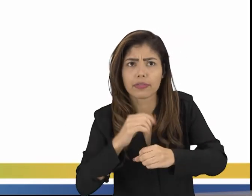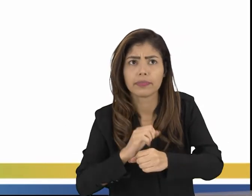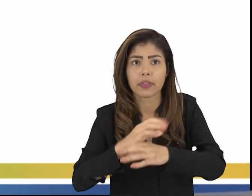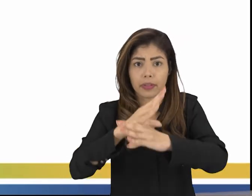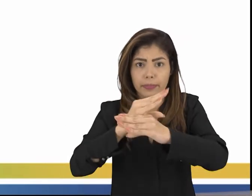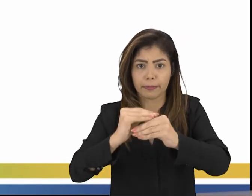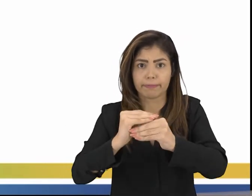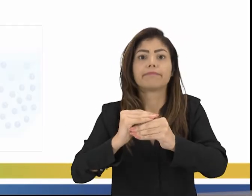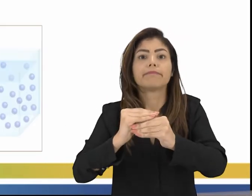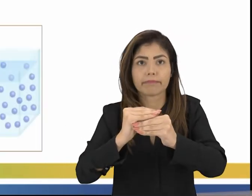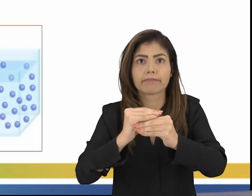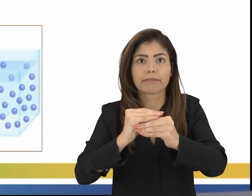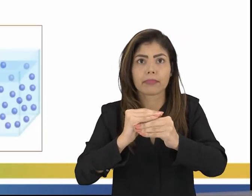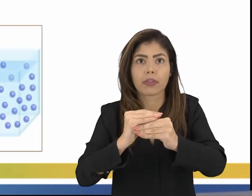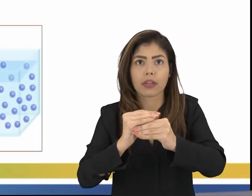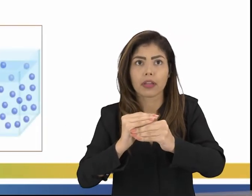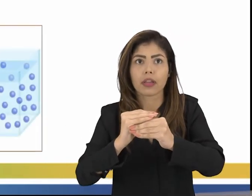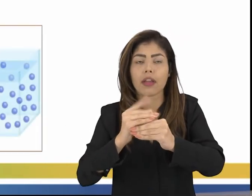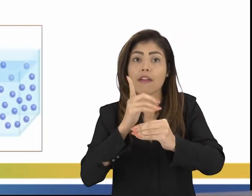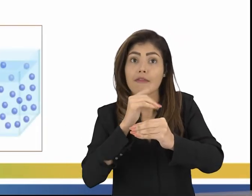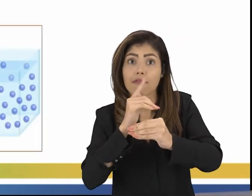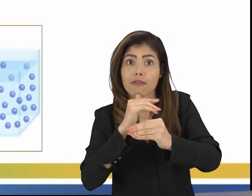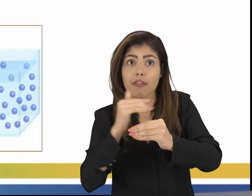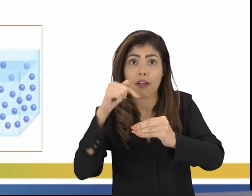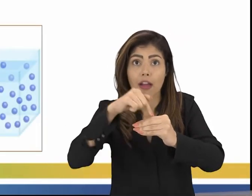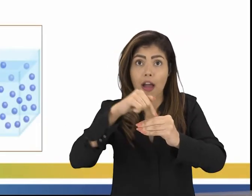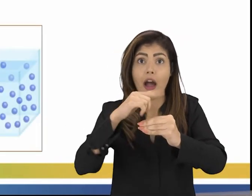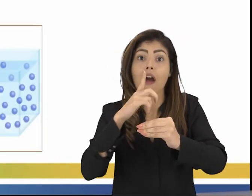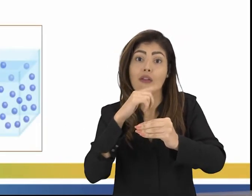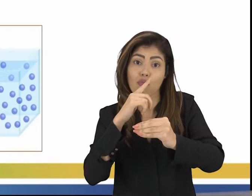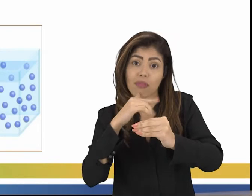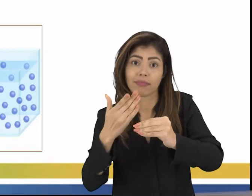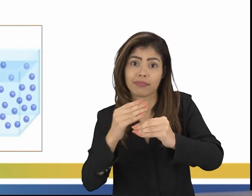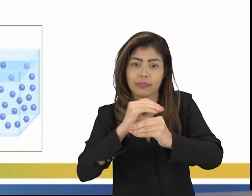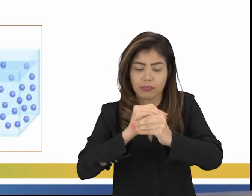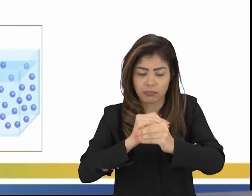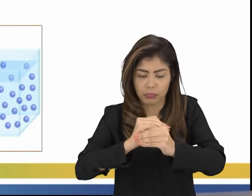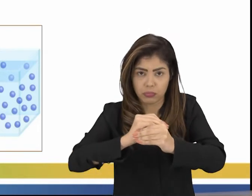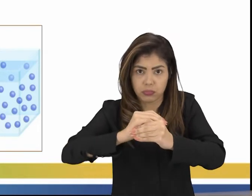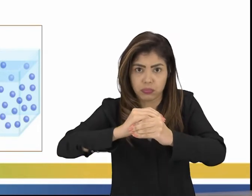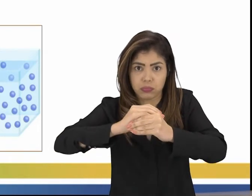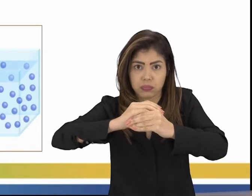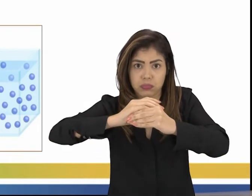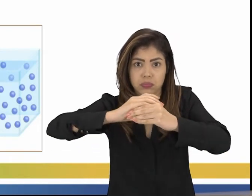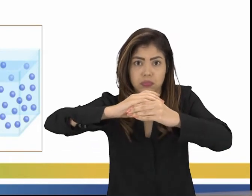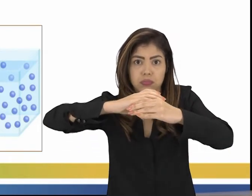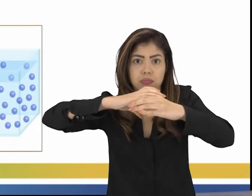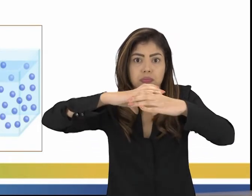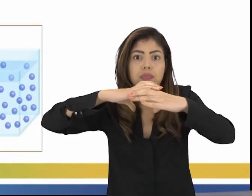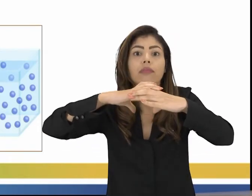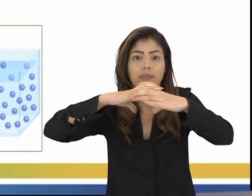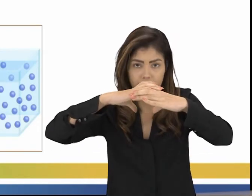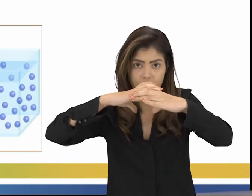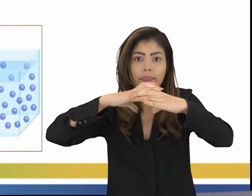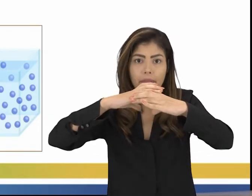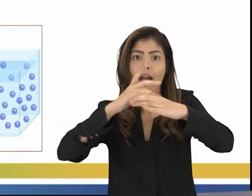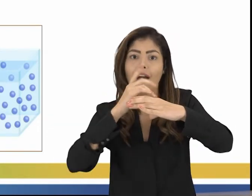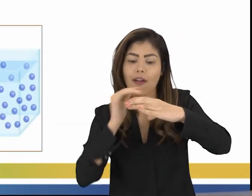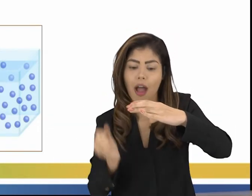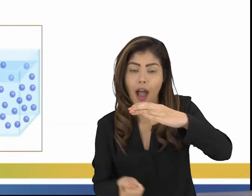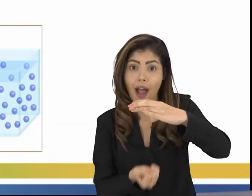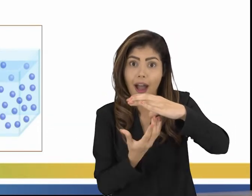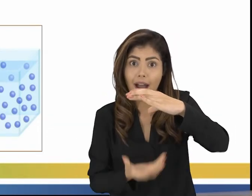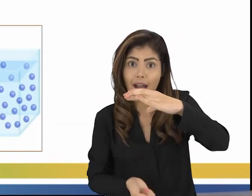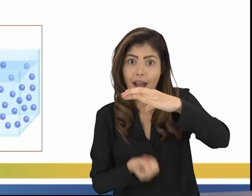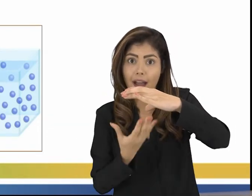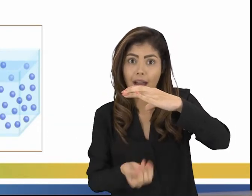Ameixas secas sendo colocadas em um recipiente com água, a ameixa então, ela vai absorver essa água. A água que